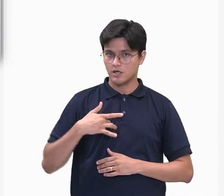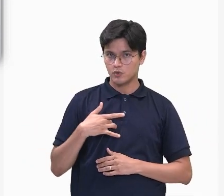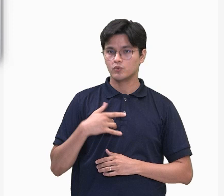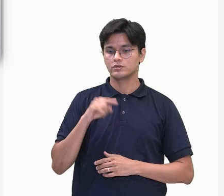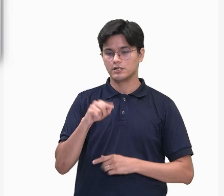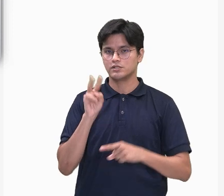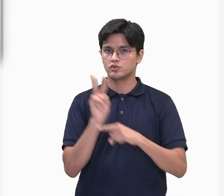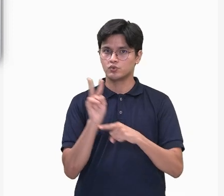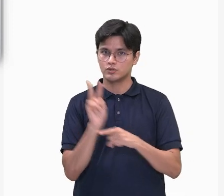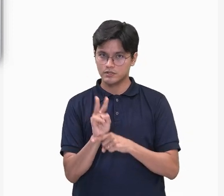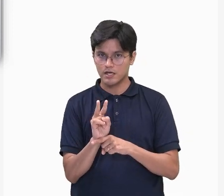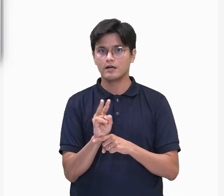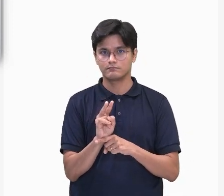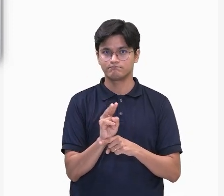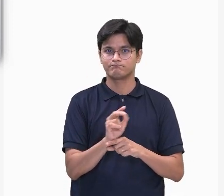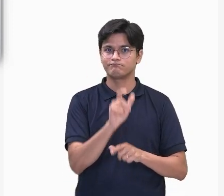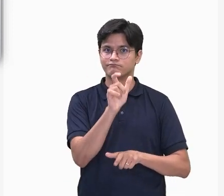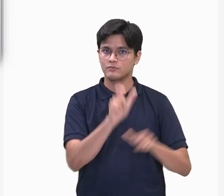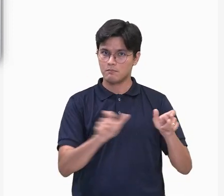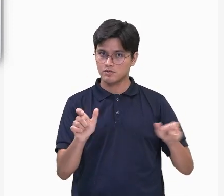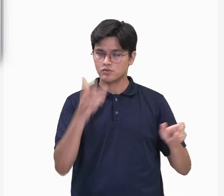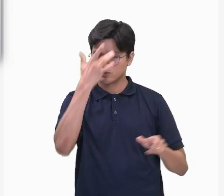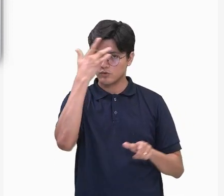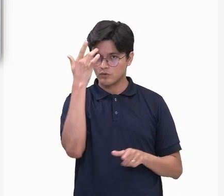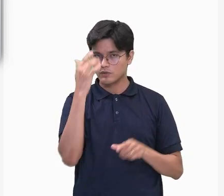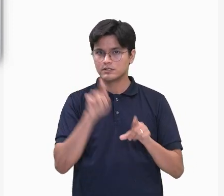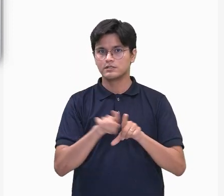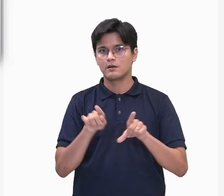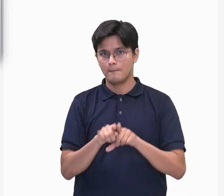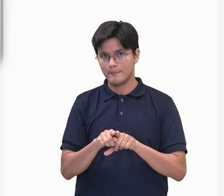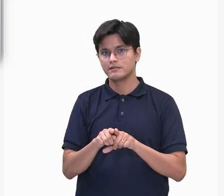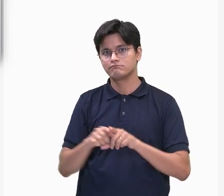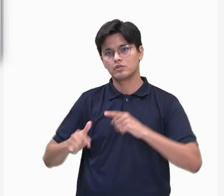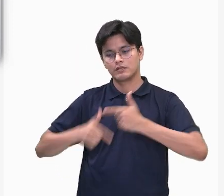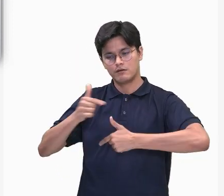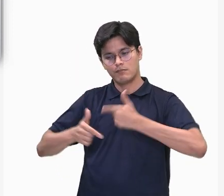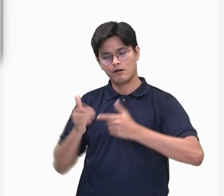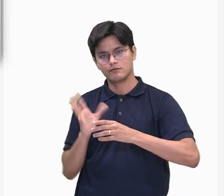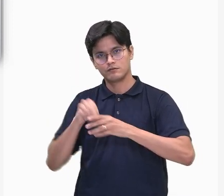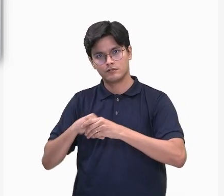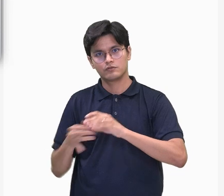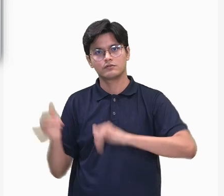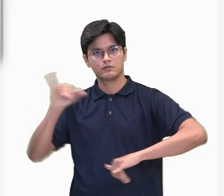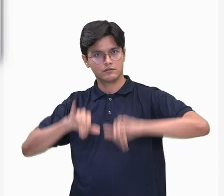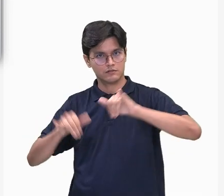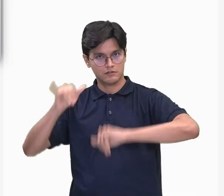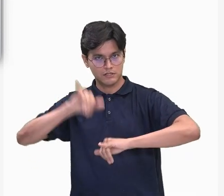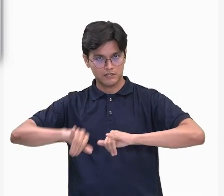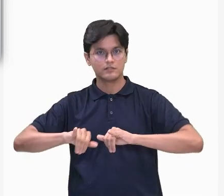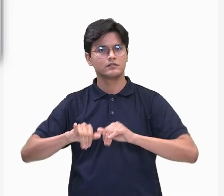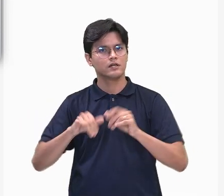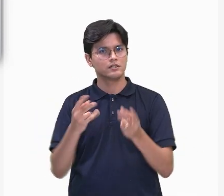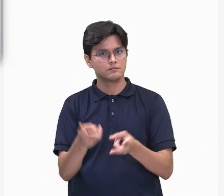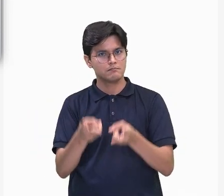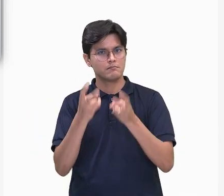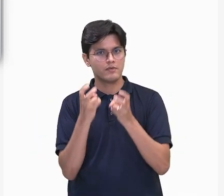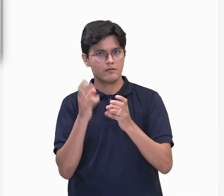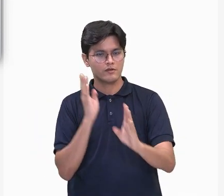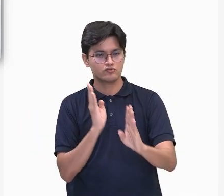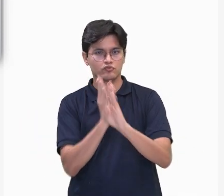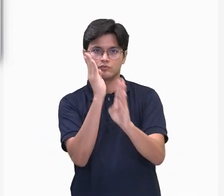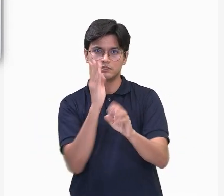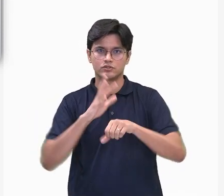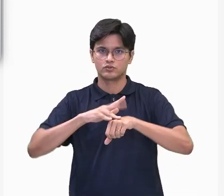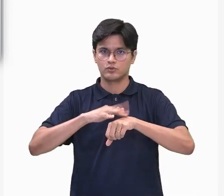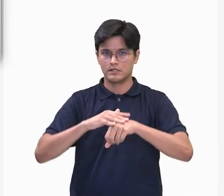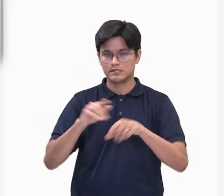laboratórios, analisam células para diagnosticar doenças e monitorar tratamentos. Né? Então aí a gente observa diferentes áreas.